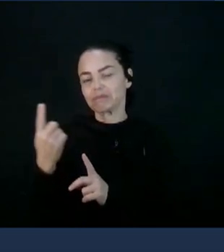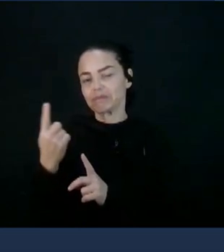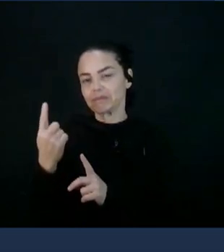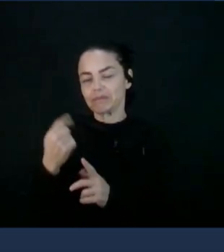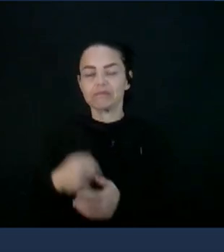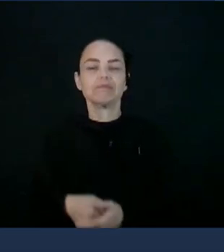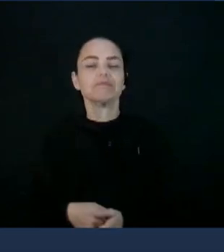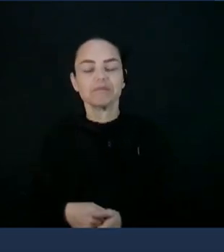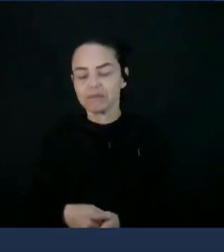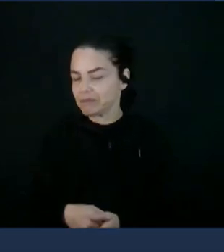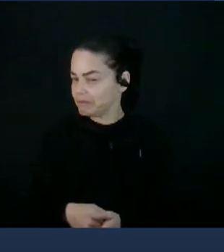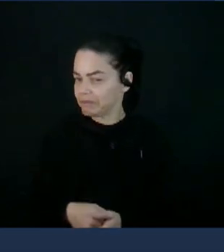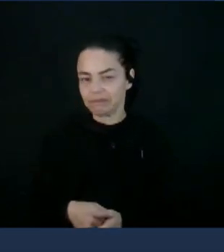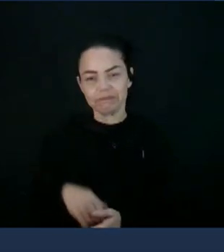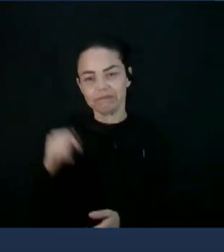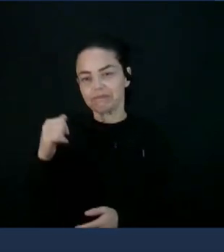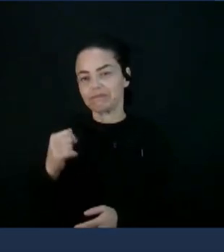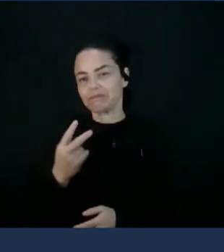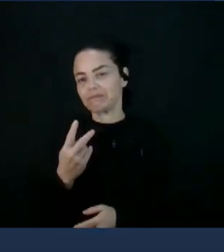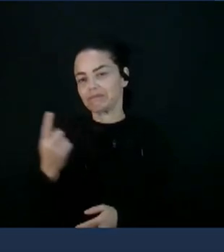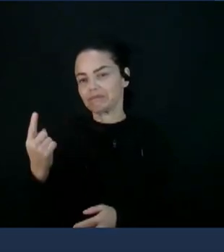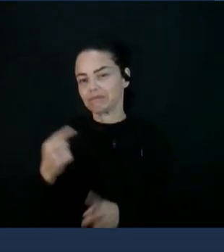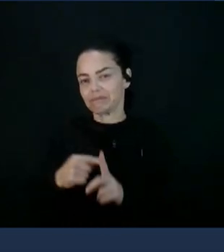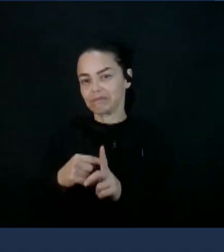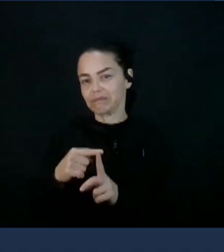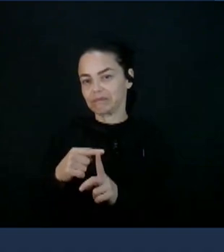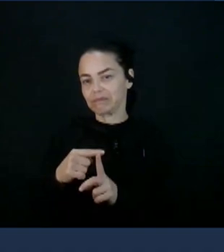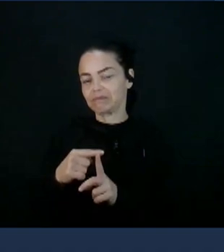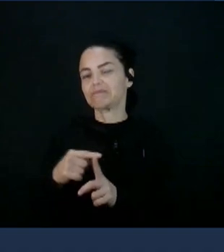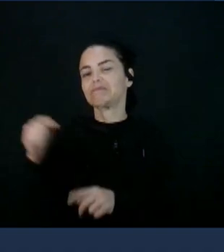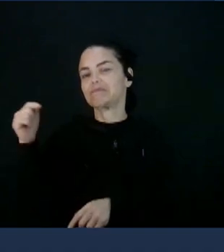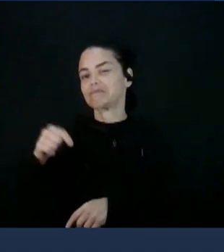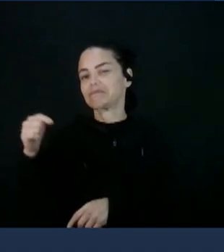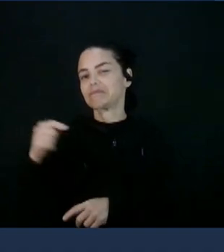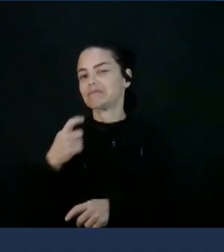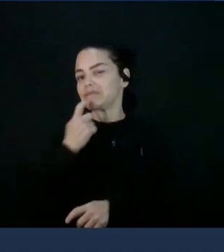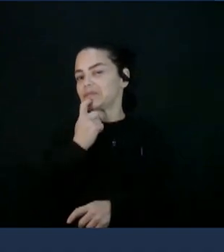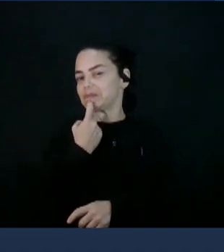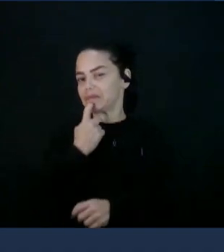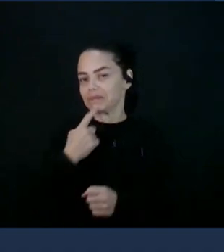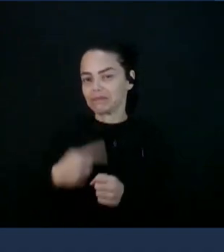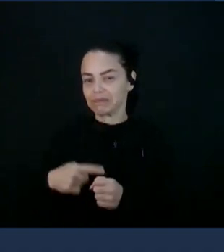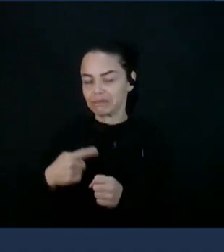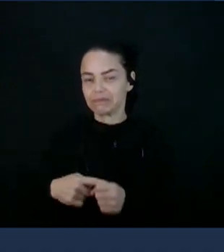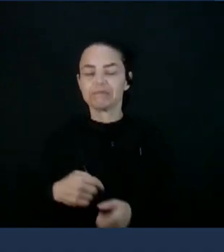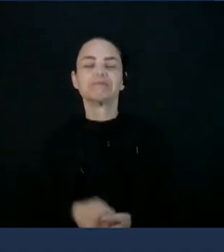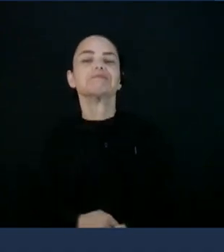não passa dos 21 graus aqui na cidade de Campinas.